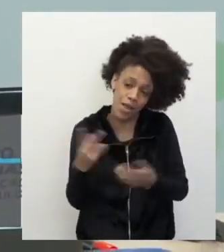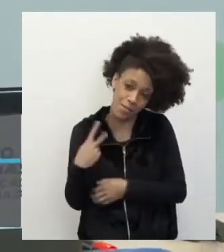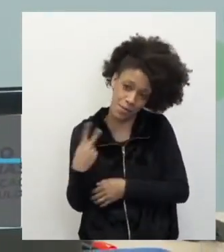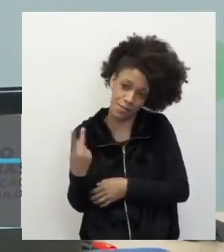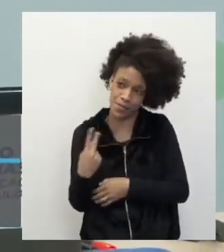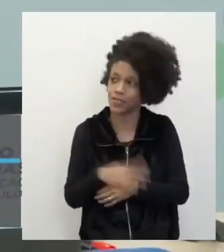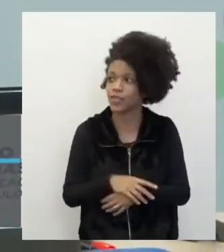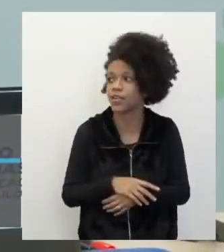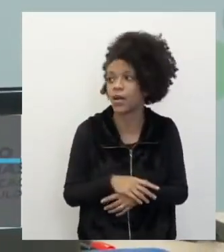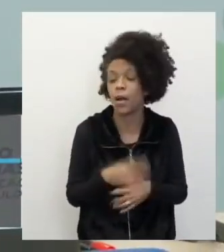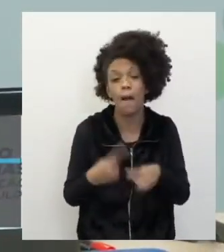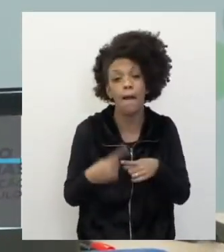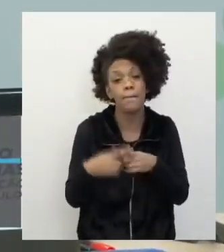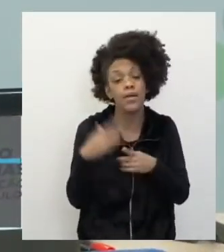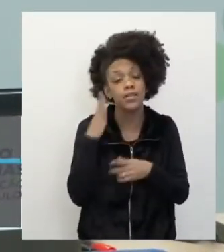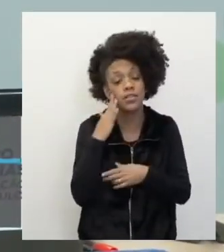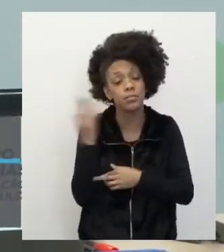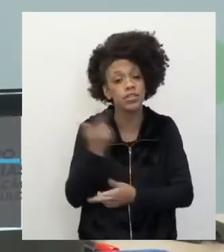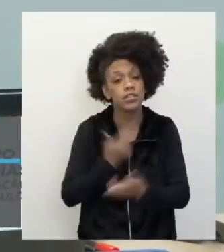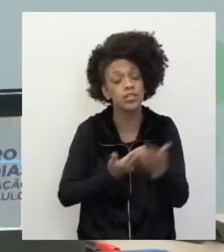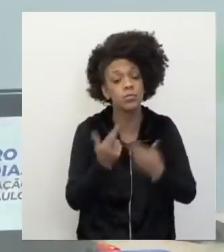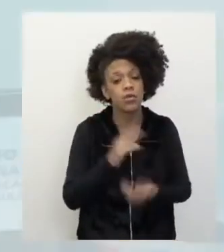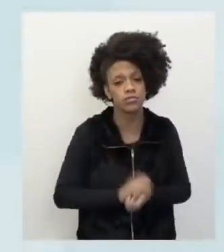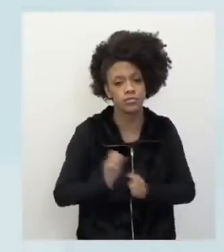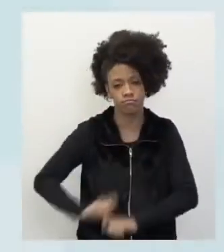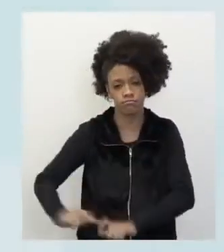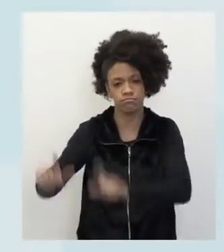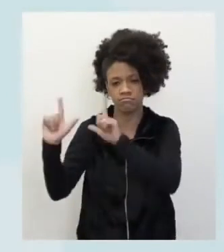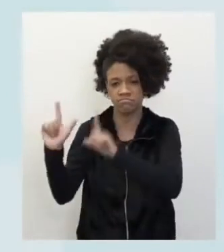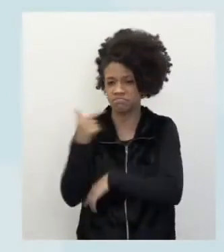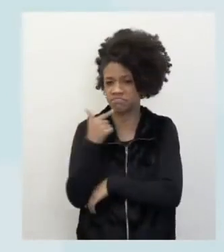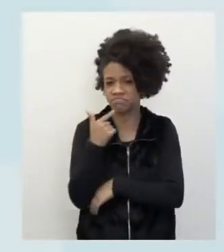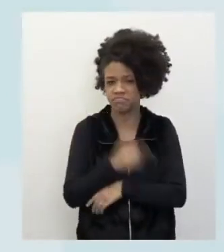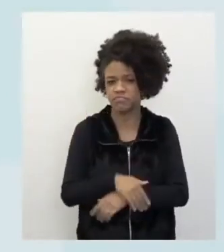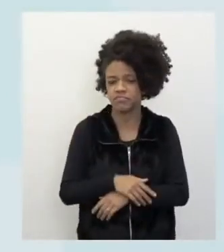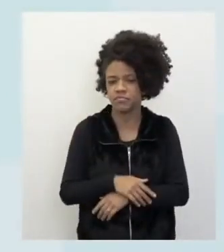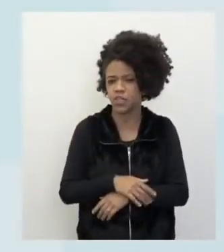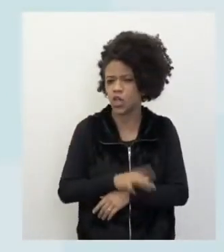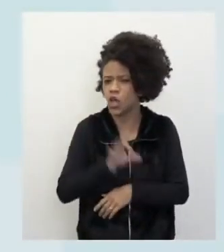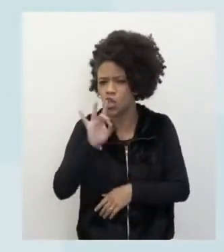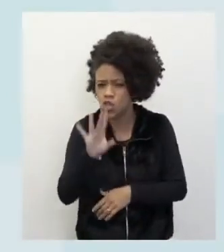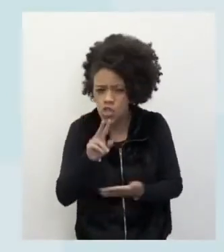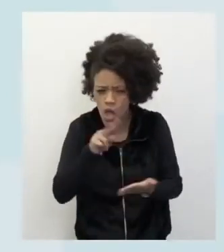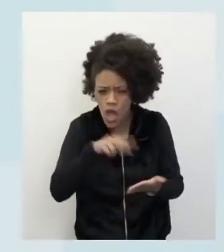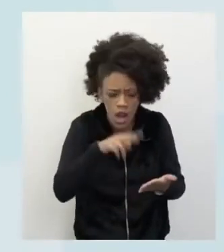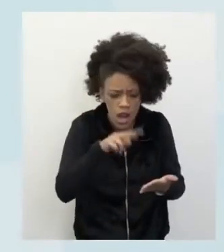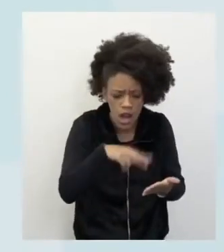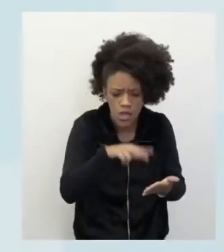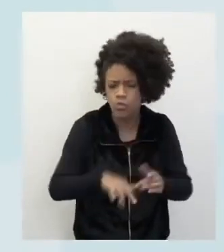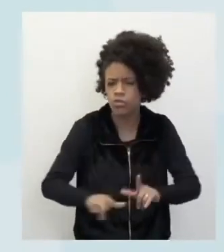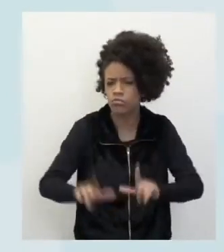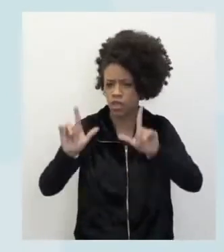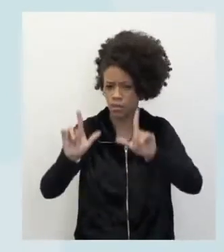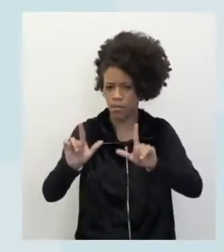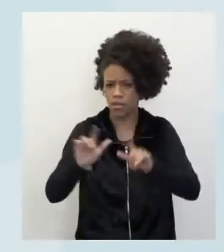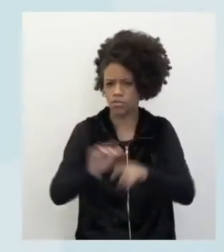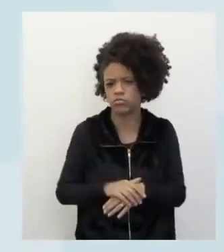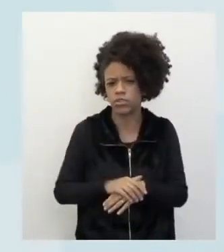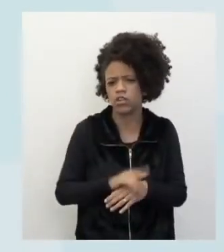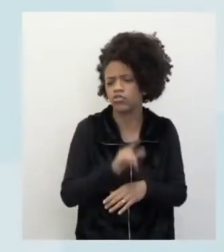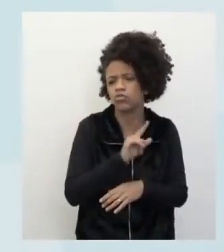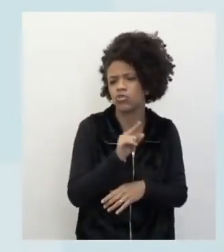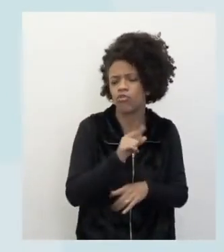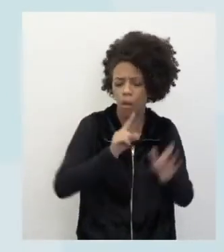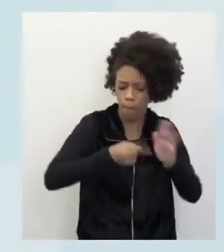Porque eu quero Sim. ver as respostas de vocês. Vamos lá. Na tela. Ai, meu Deus. Somente pelaquela leitura da imagem, que a gente não foi lá